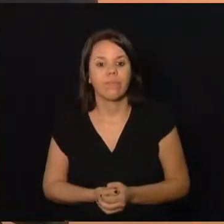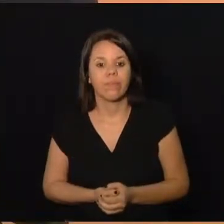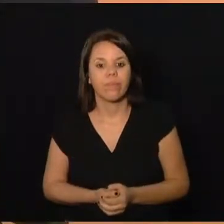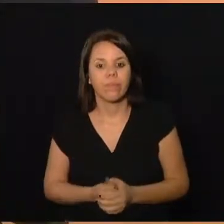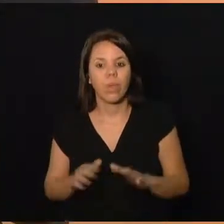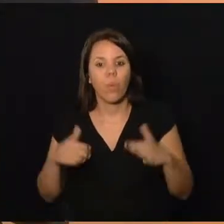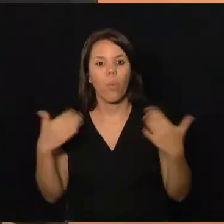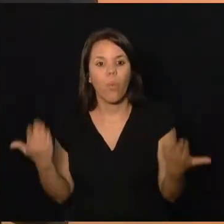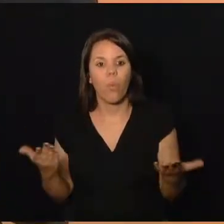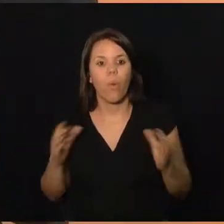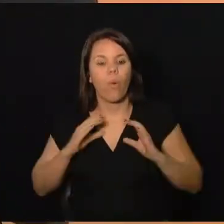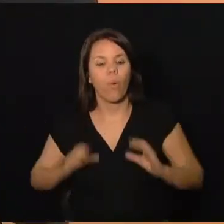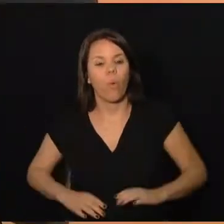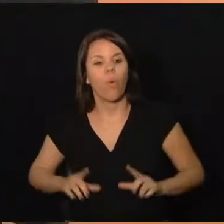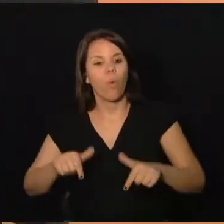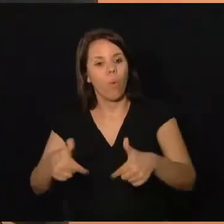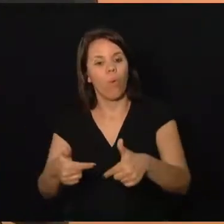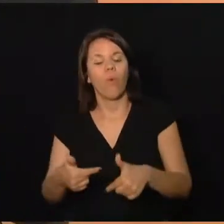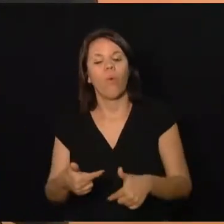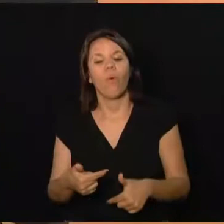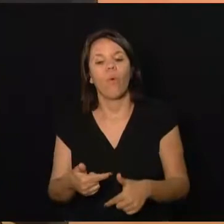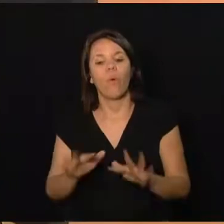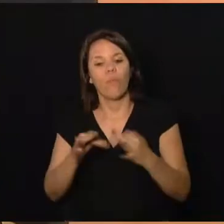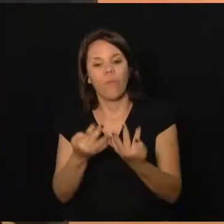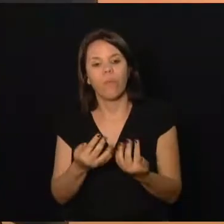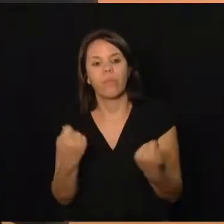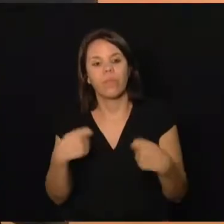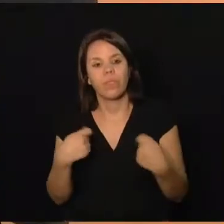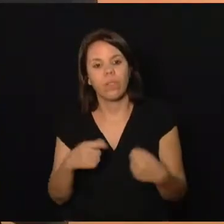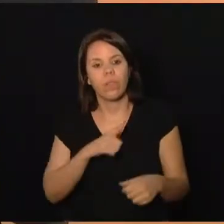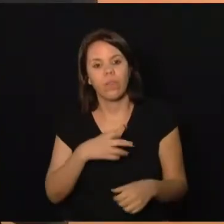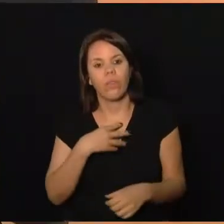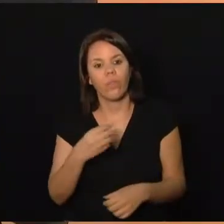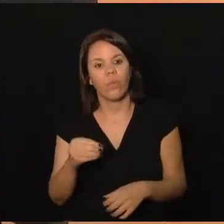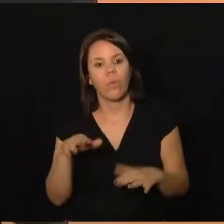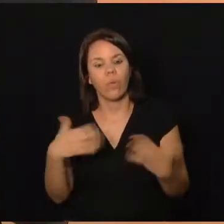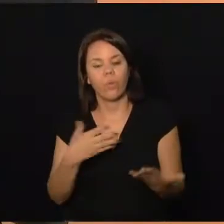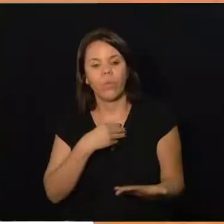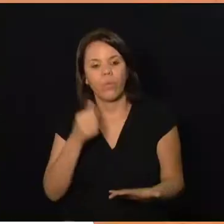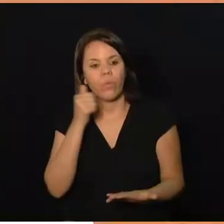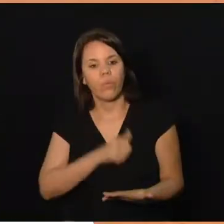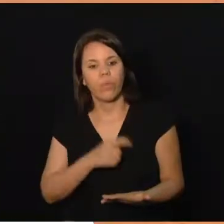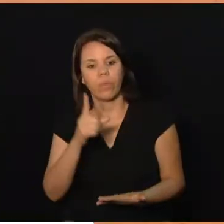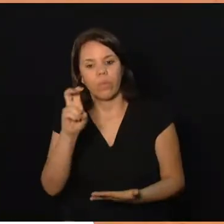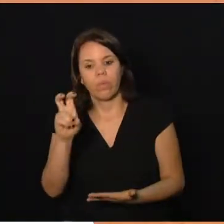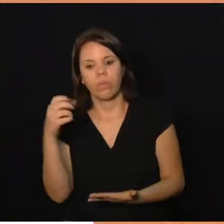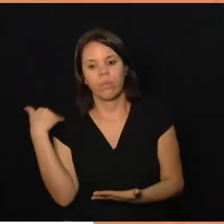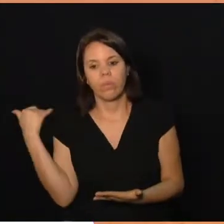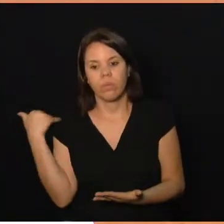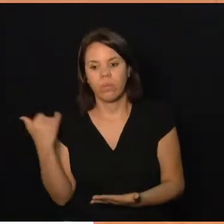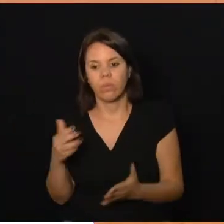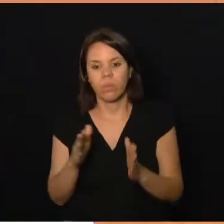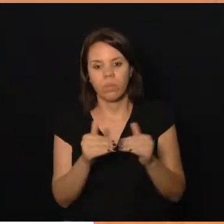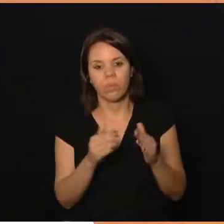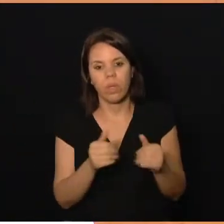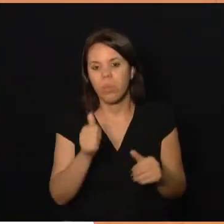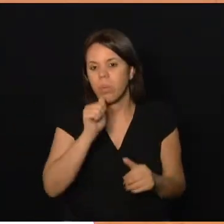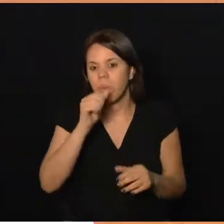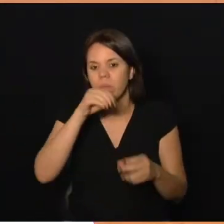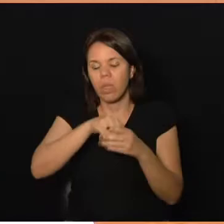Qual é a postura que os pais devem tomar quando uma filha de 15 anos, pede para beber em